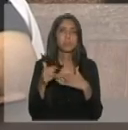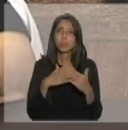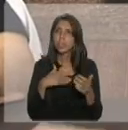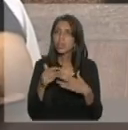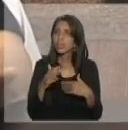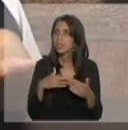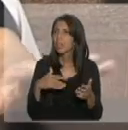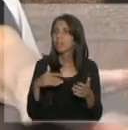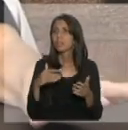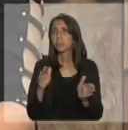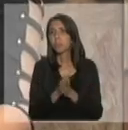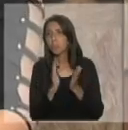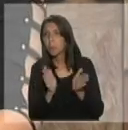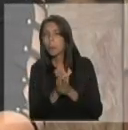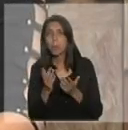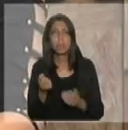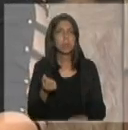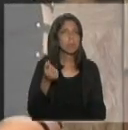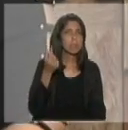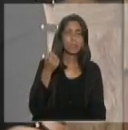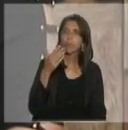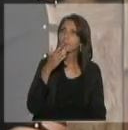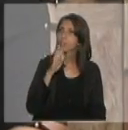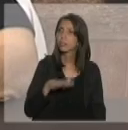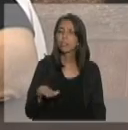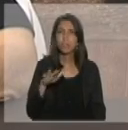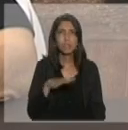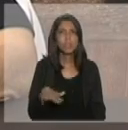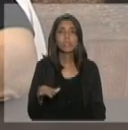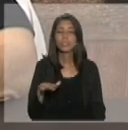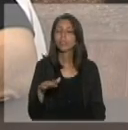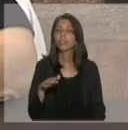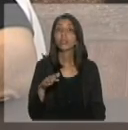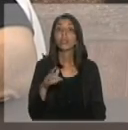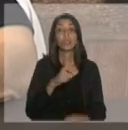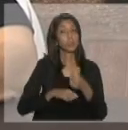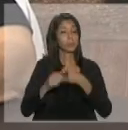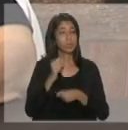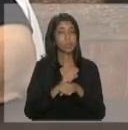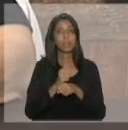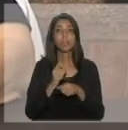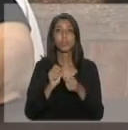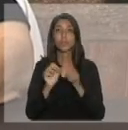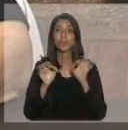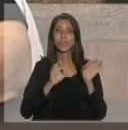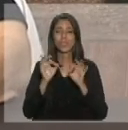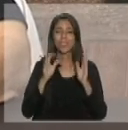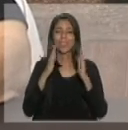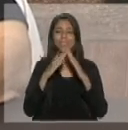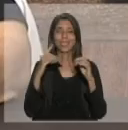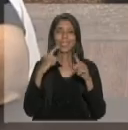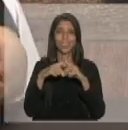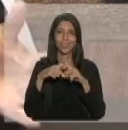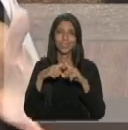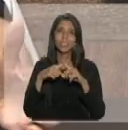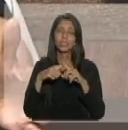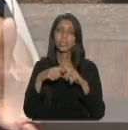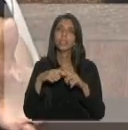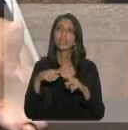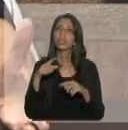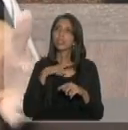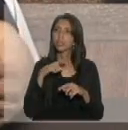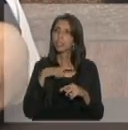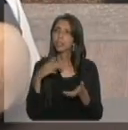tipo. Independente de classe social? Qualquer criança. Acabei de fazer o ano passado, eu faço um projeto na Igreja da Ressurreição, onde eu